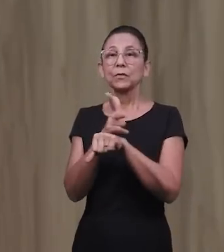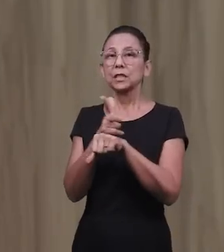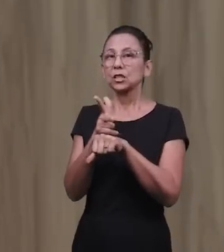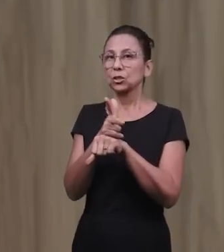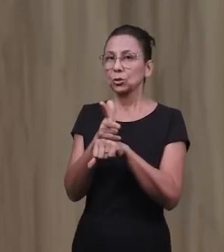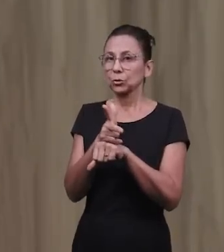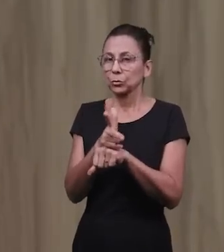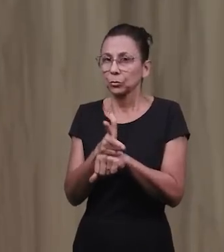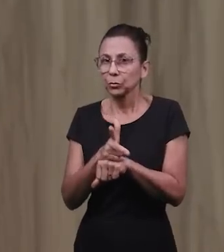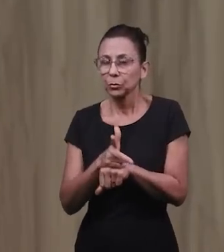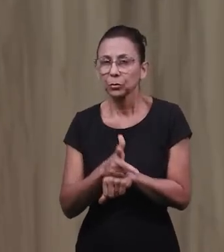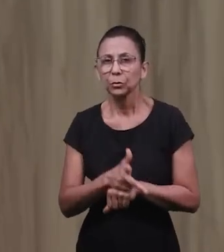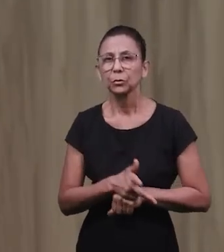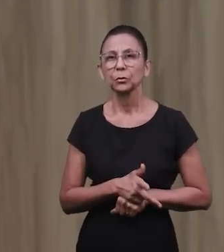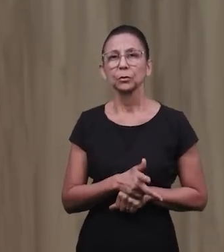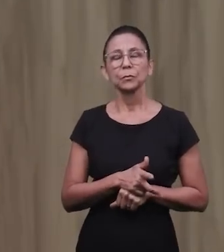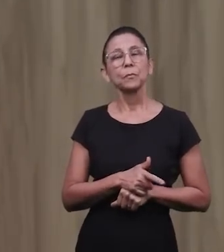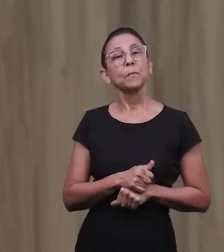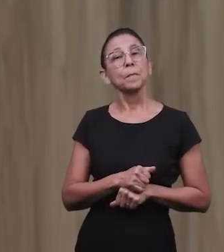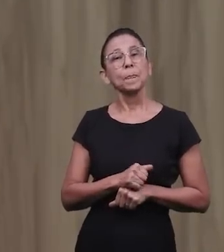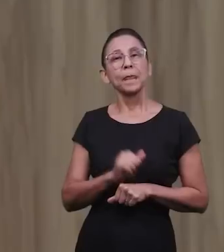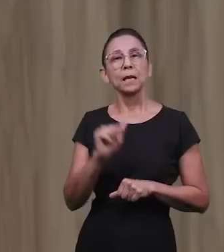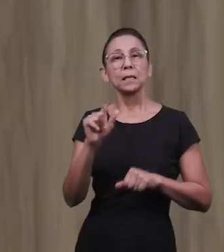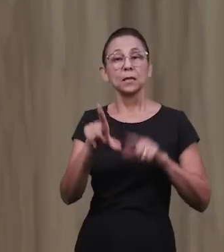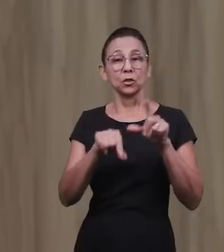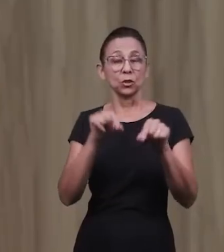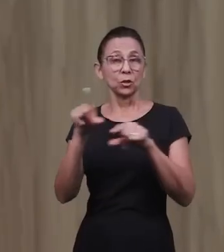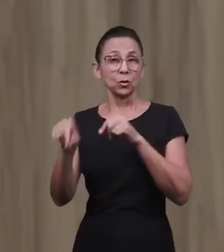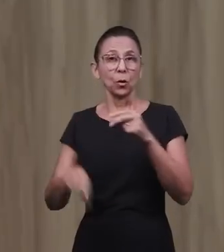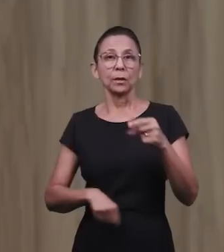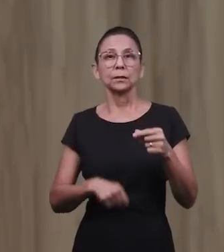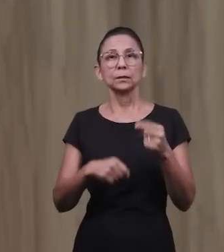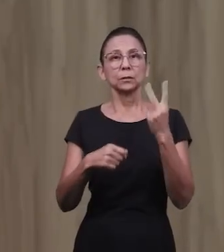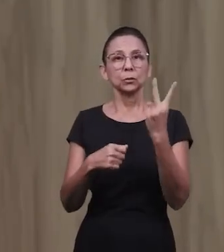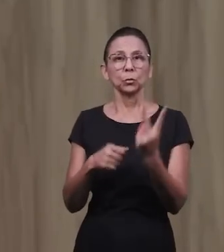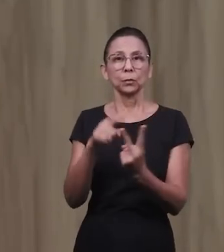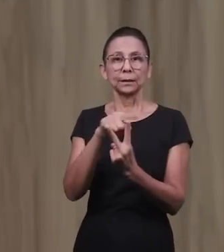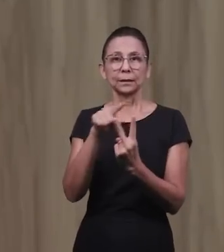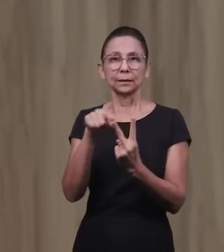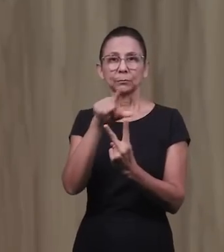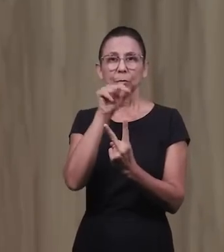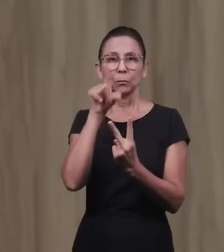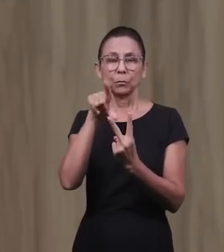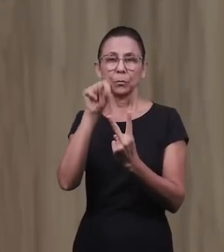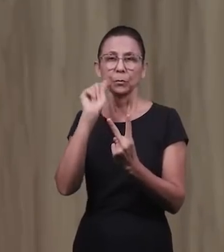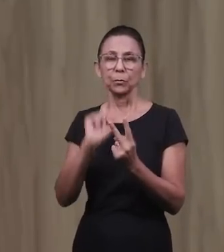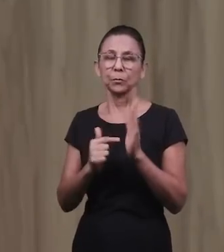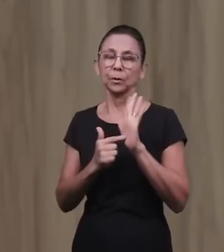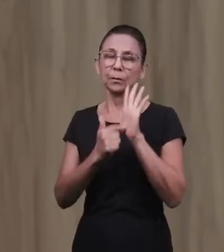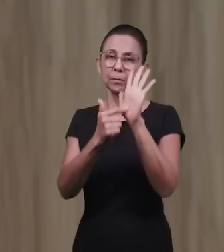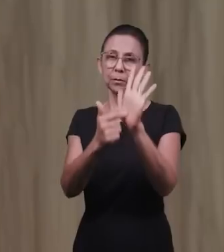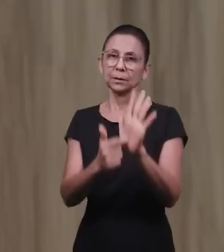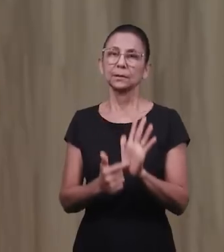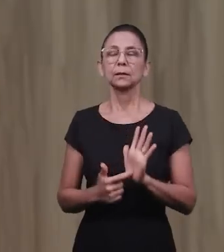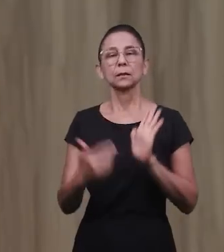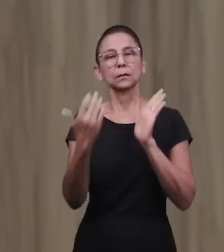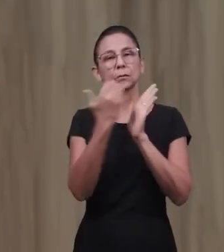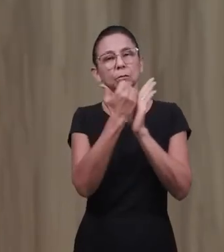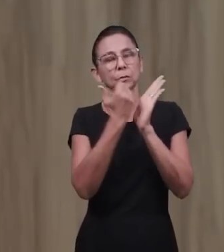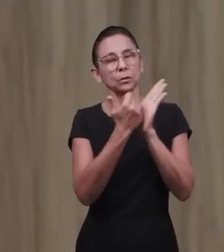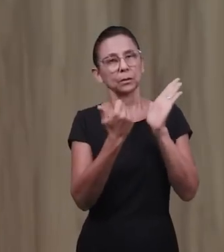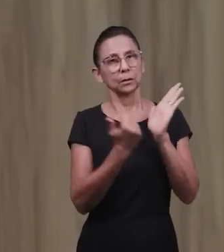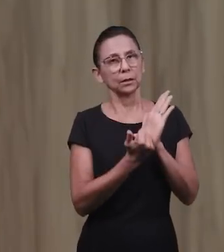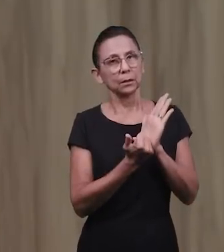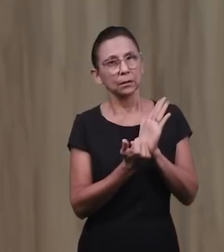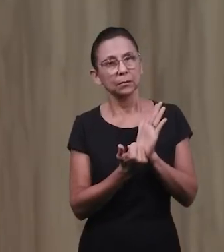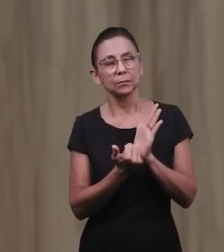vídeo. E a gente sempre escolhe aqui duas de cada, duas por escrito, duas em vídeo, para trazer a cada edição desse programa,